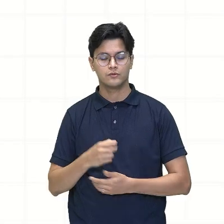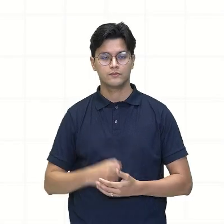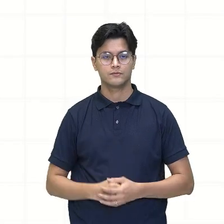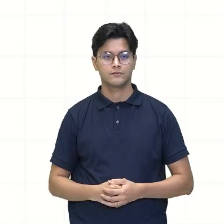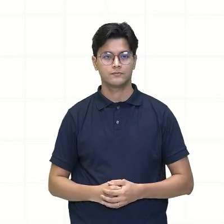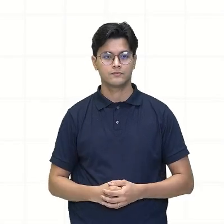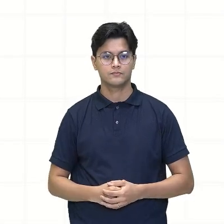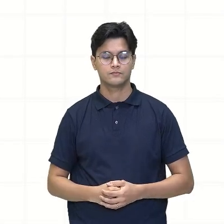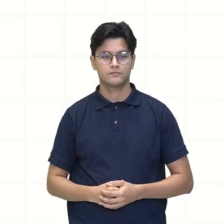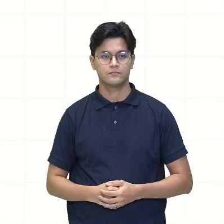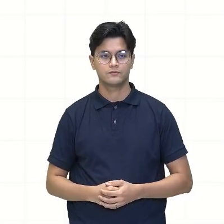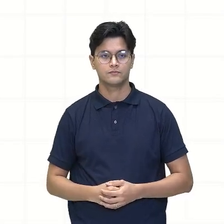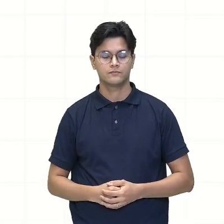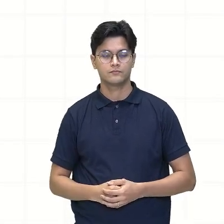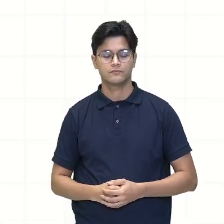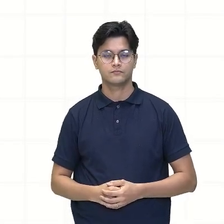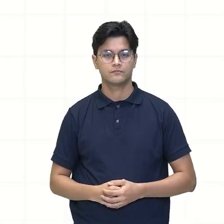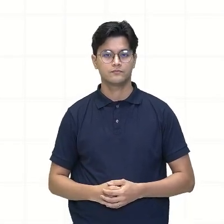oposto do